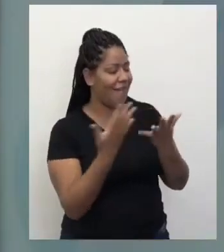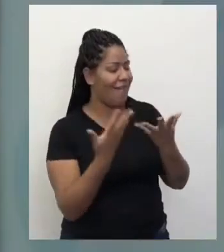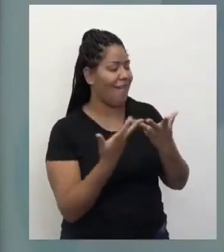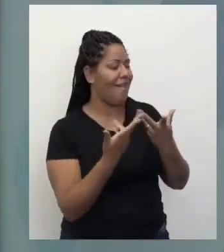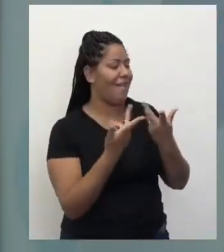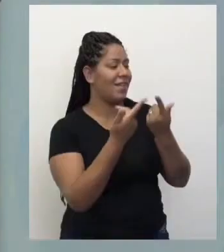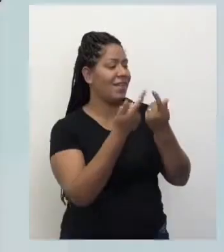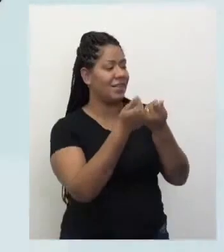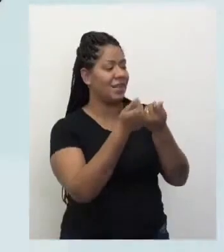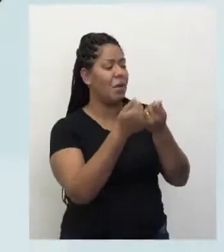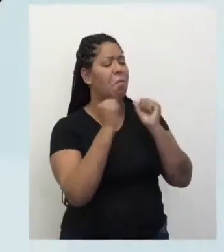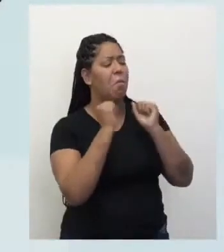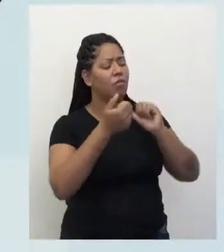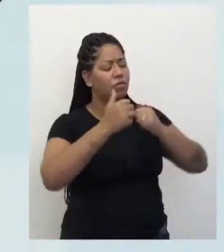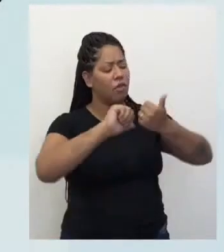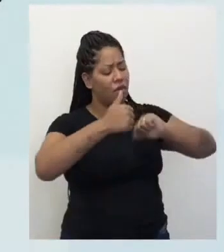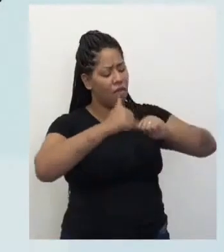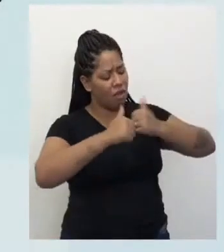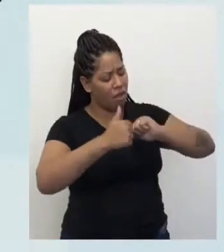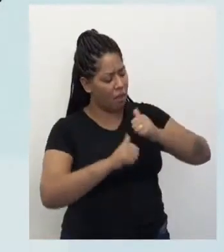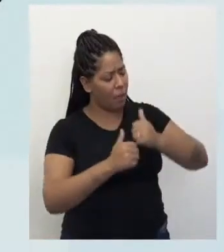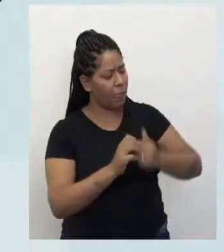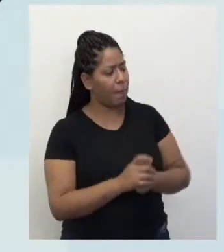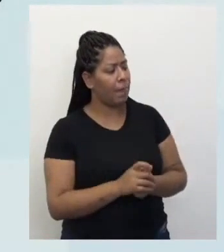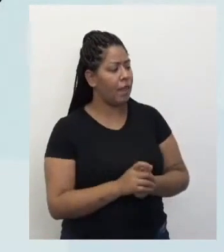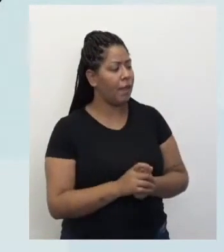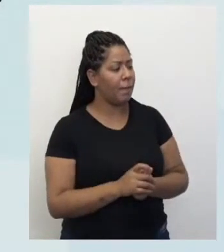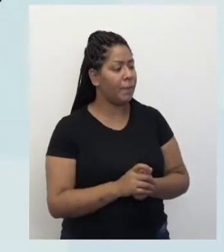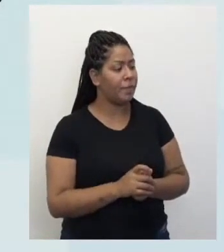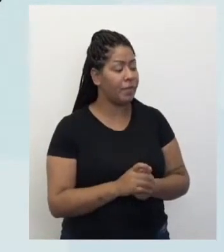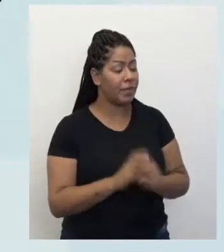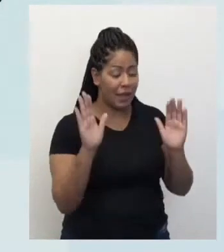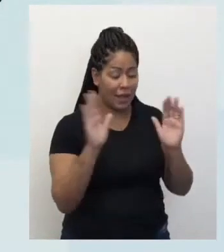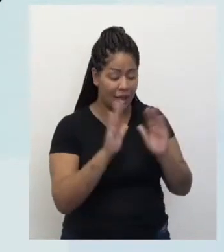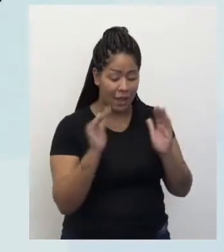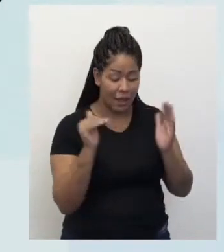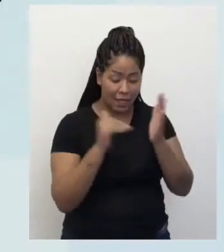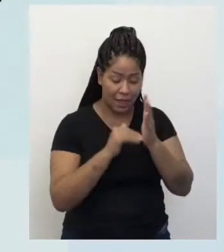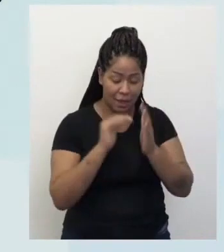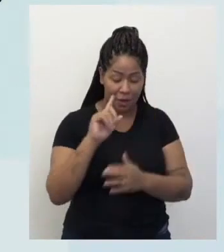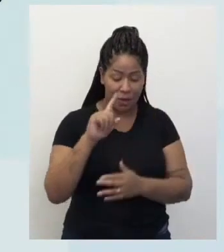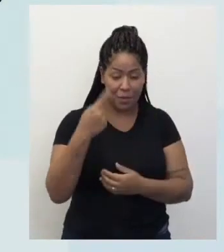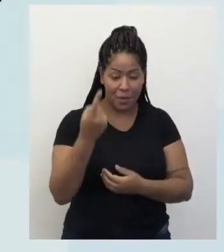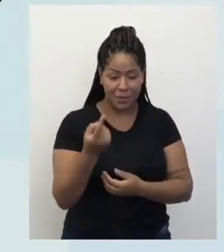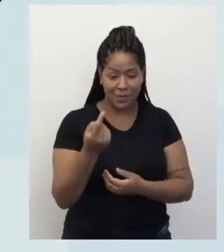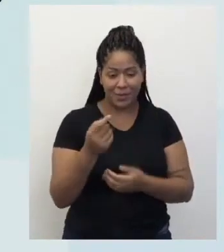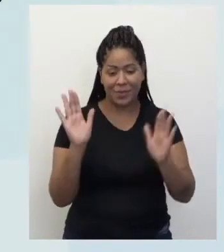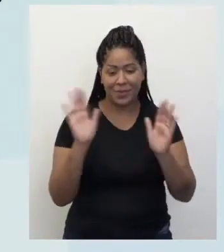Avaliem a aula, né, no final. Isso. E até a próxima. Até a próxima, pessoal. Tchau, tchau.